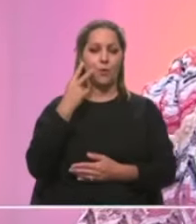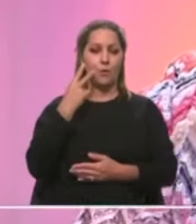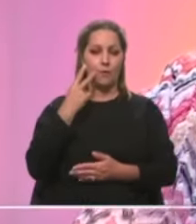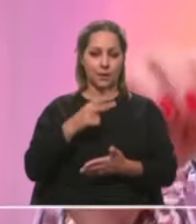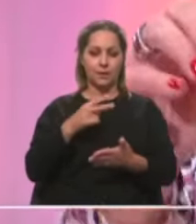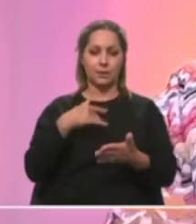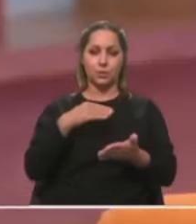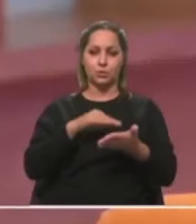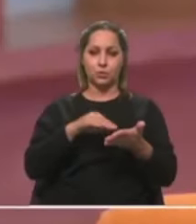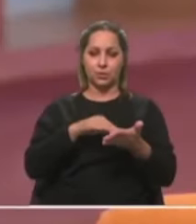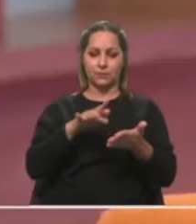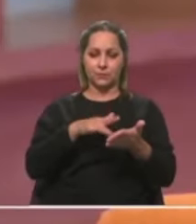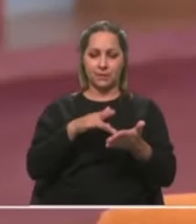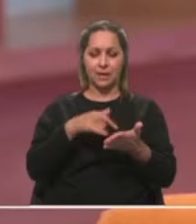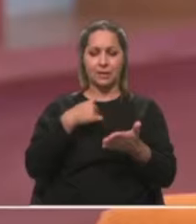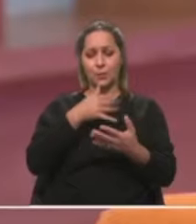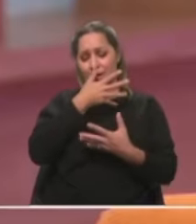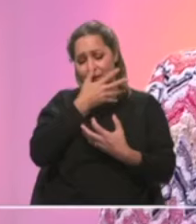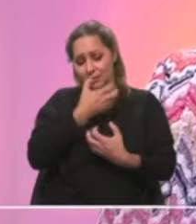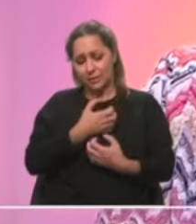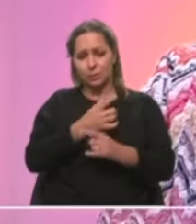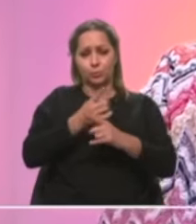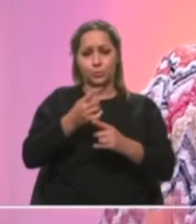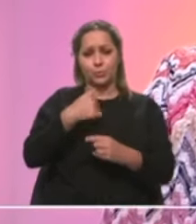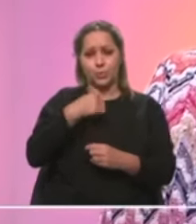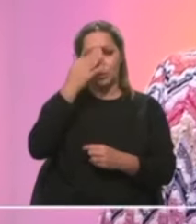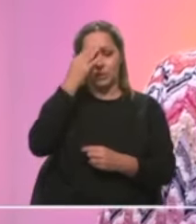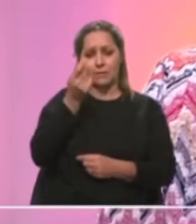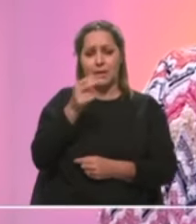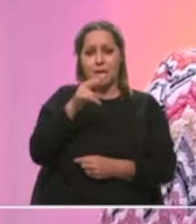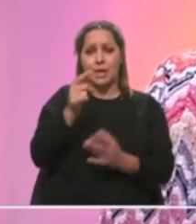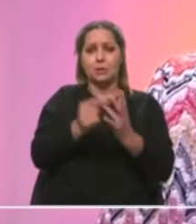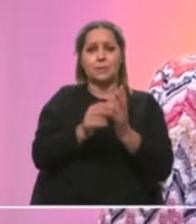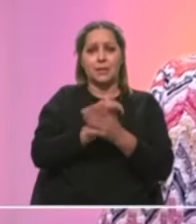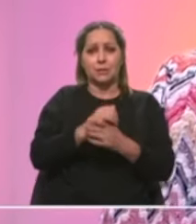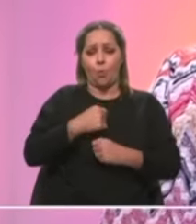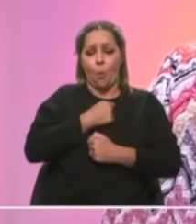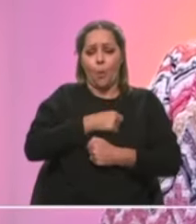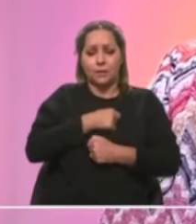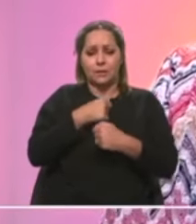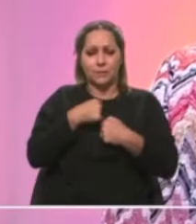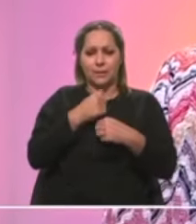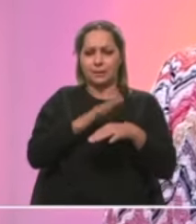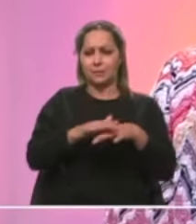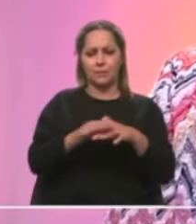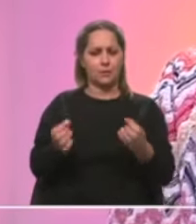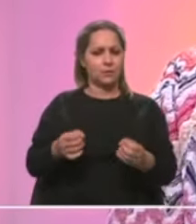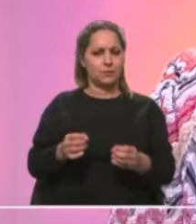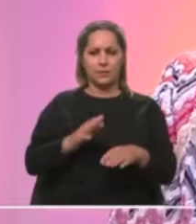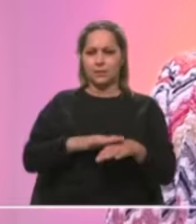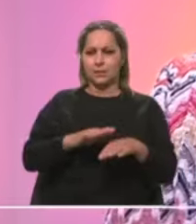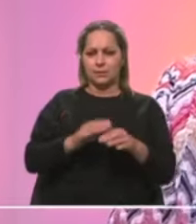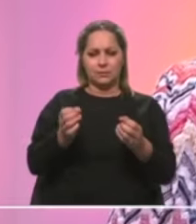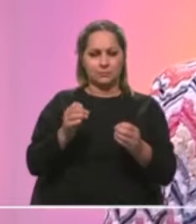diário. Portanto, eu era profundamente infeliz, porque eu achava que o meu ex-marido me odiava e que achava... Não havia carinho, era? Não havia carinho, não